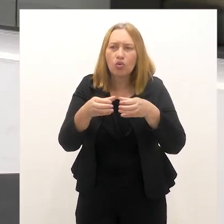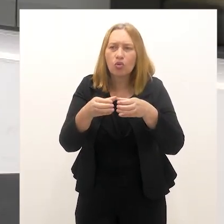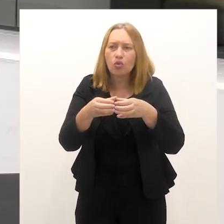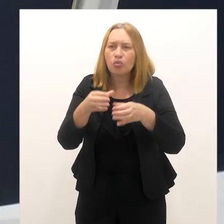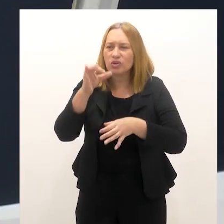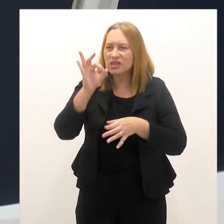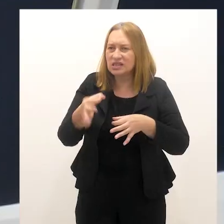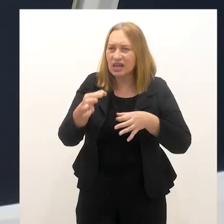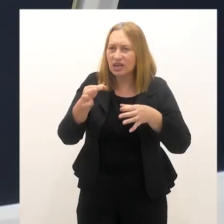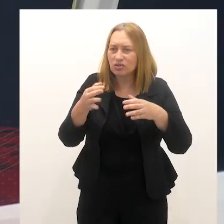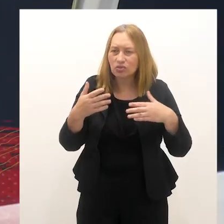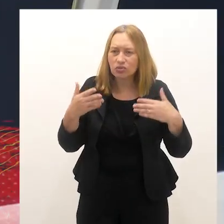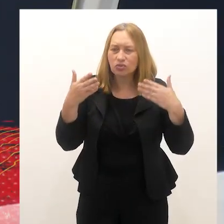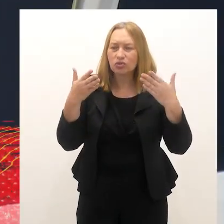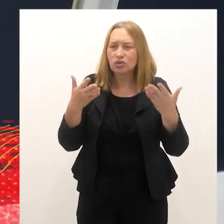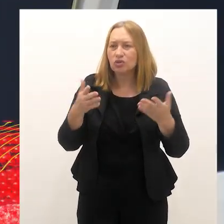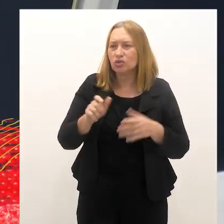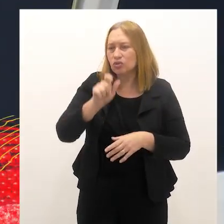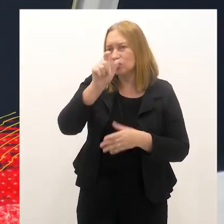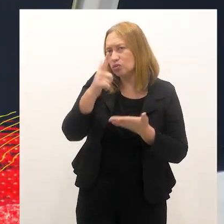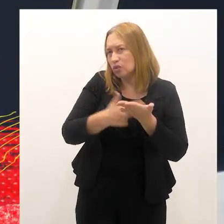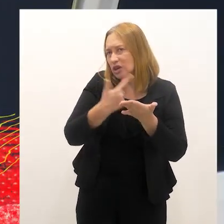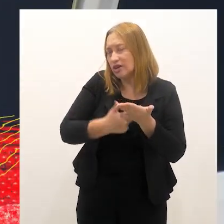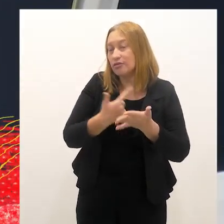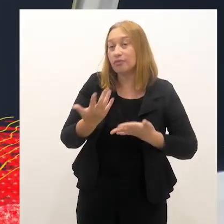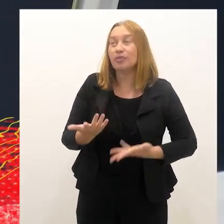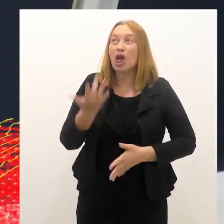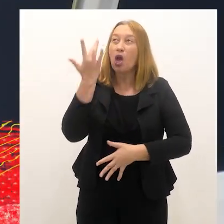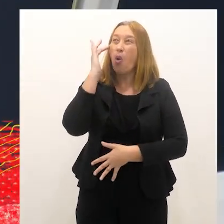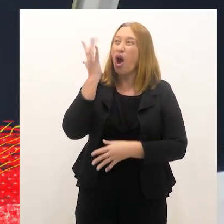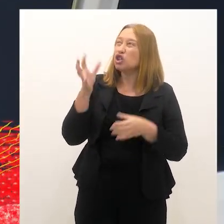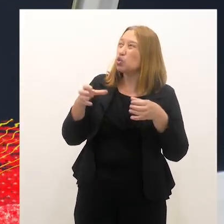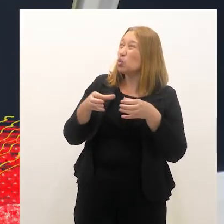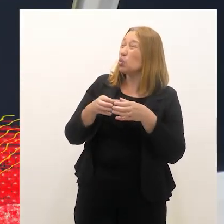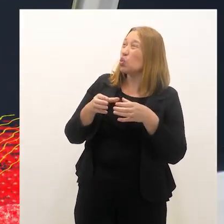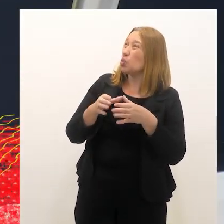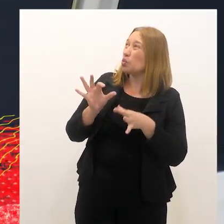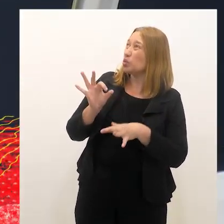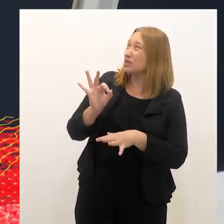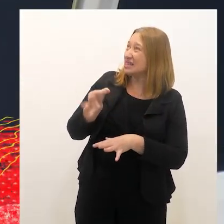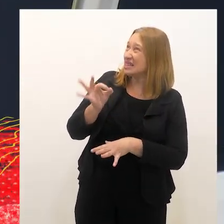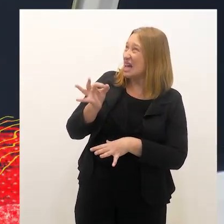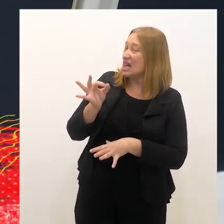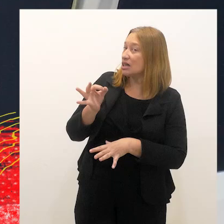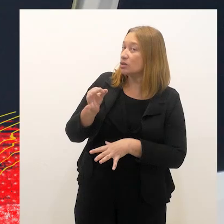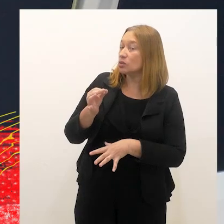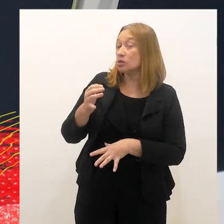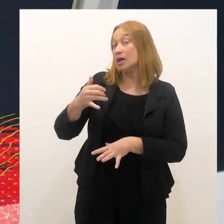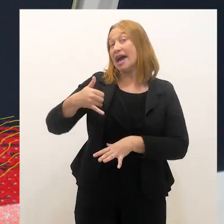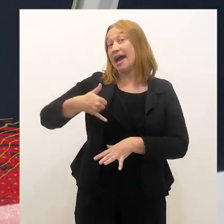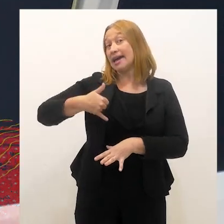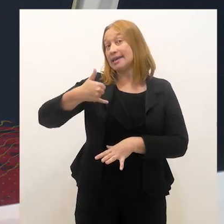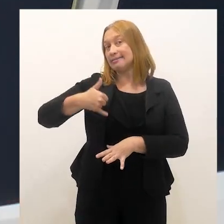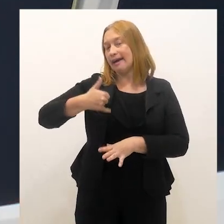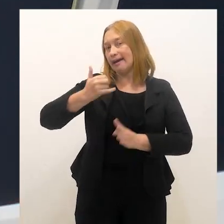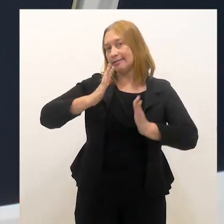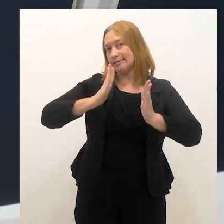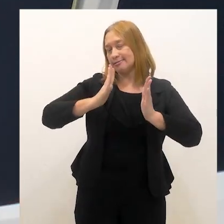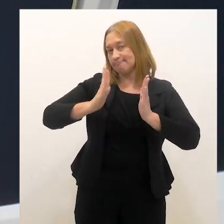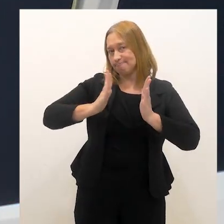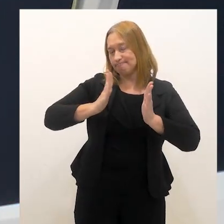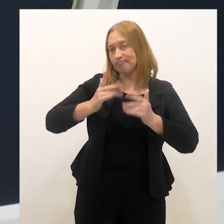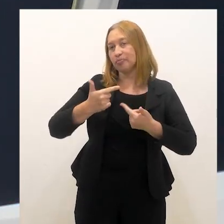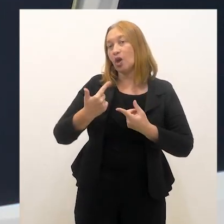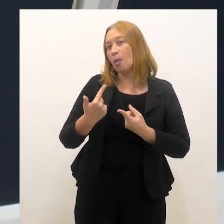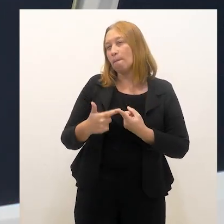livro? Olha, eu acho que o público-alvo tem um pouco a ver com a idade,